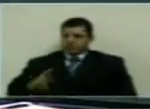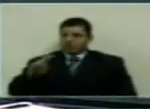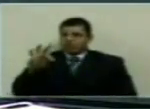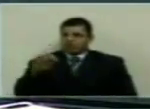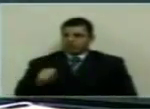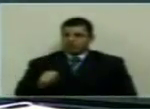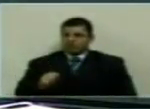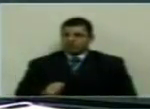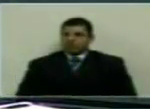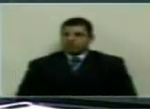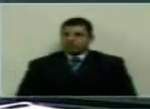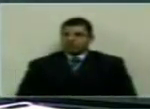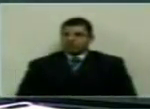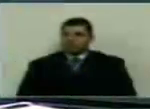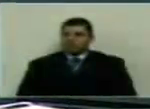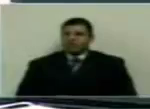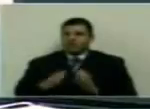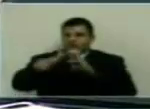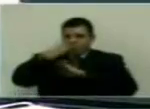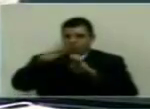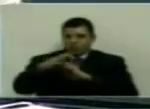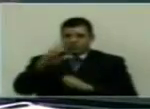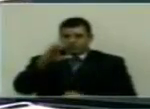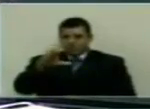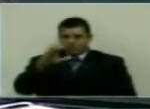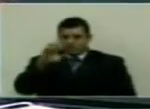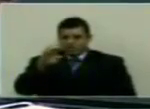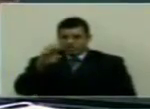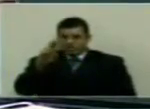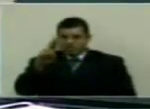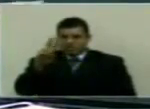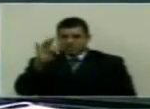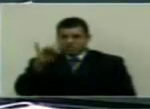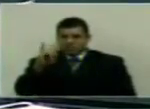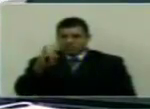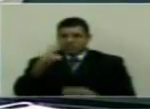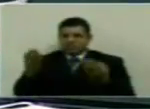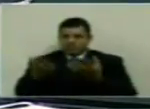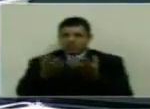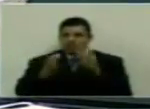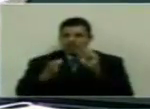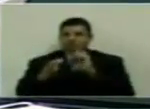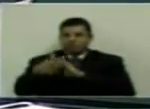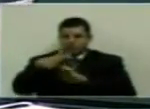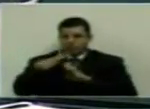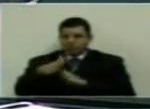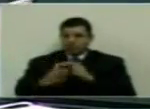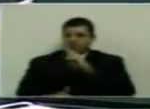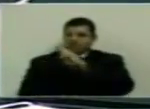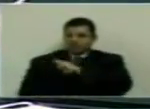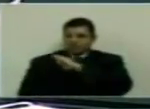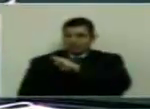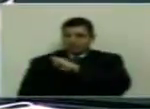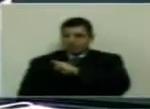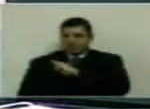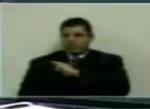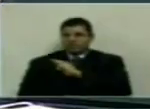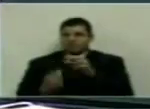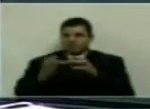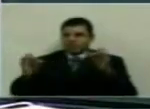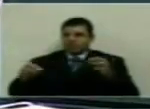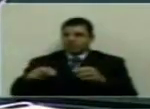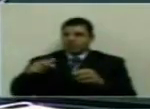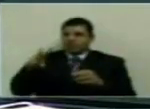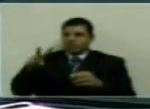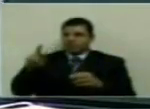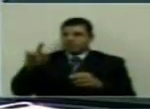Rota. A empresa Celt, que era a empresa responsável pela manutenção da linha Viva,